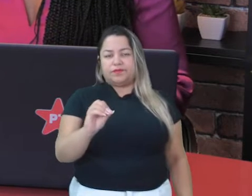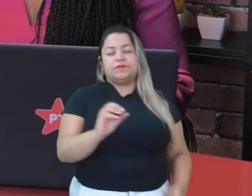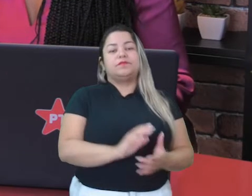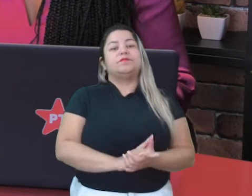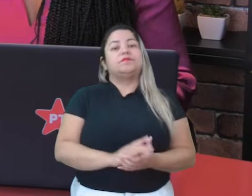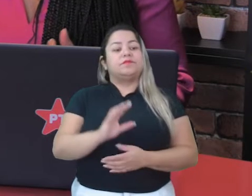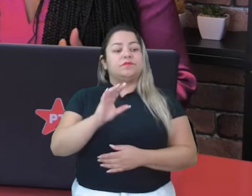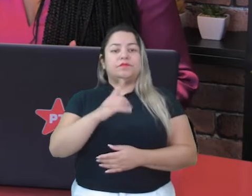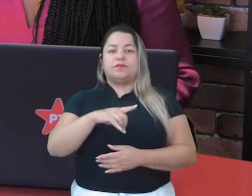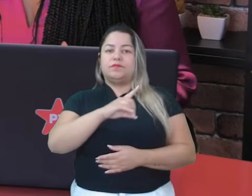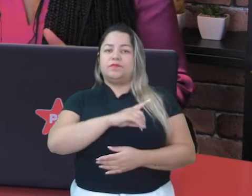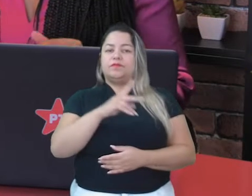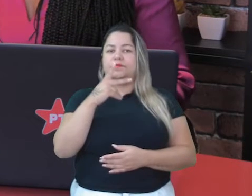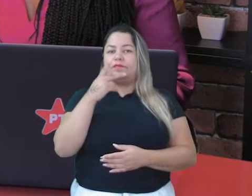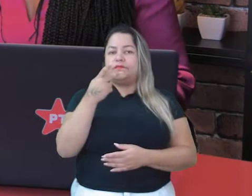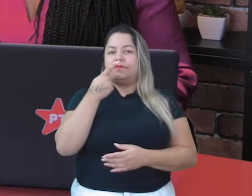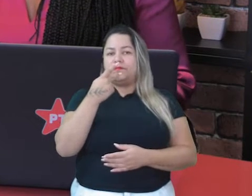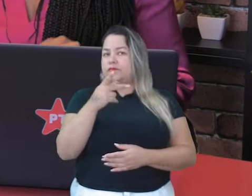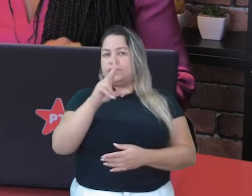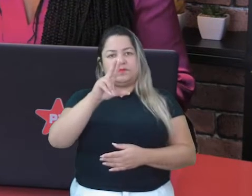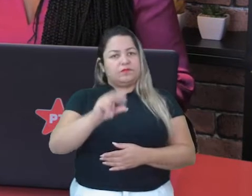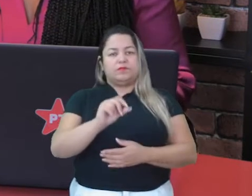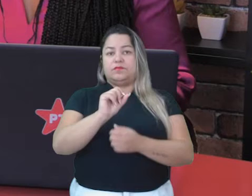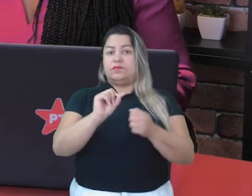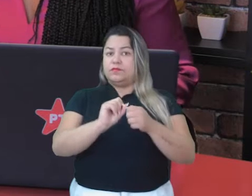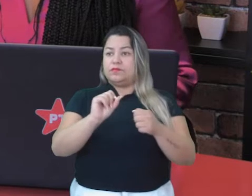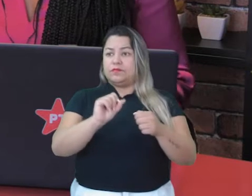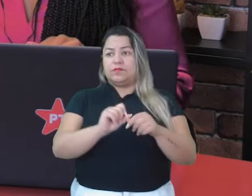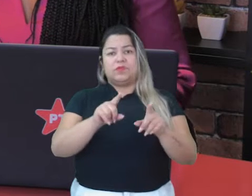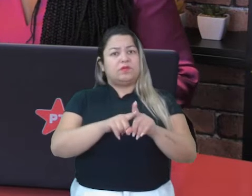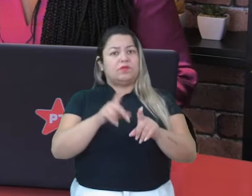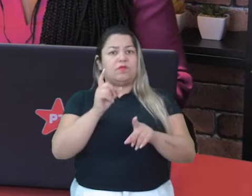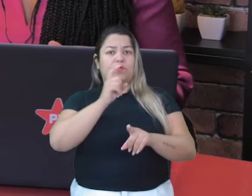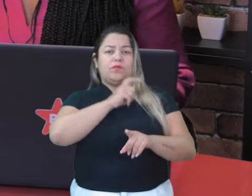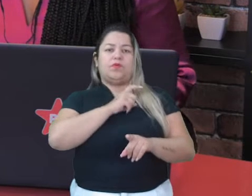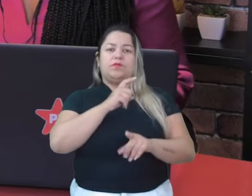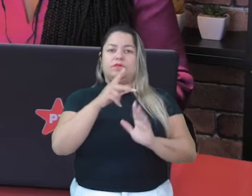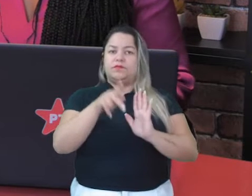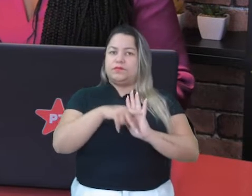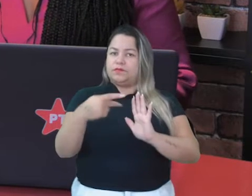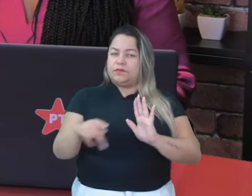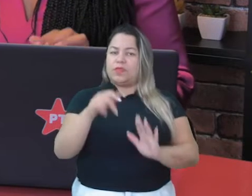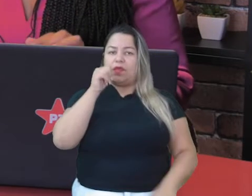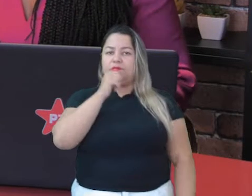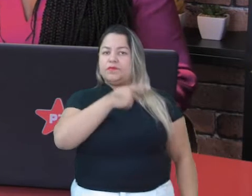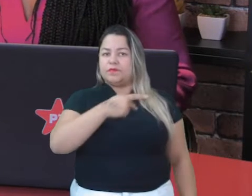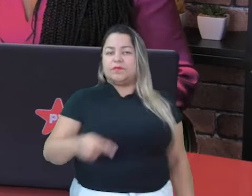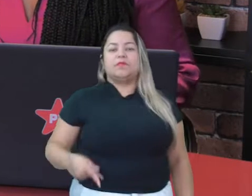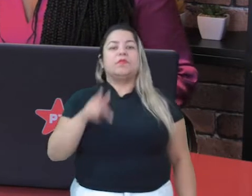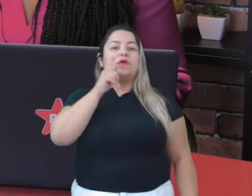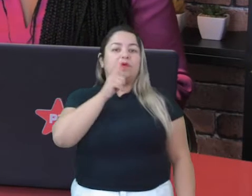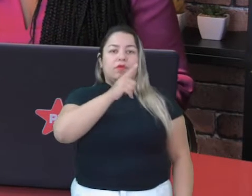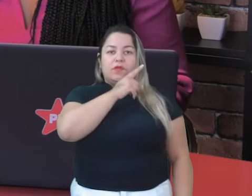boletim de ocorrência. Amorim disse à Polícia Civil que não agrediu o candidato e que teria sido caluniado por ele. A presidenta